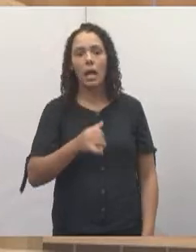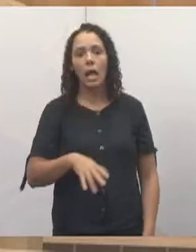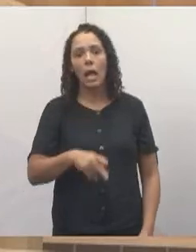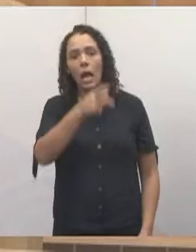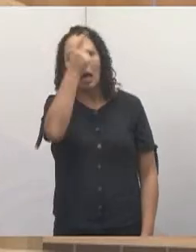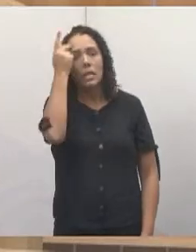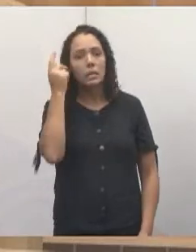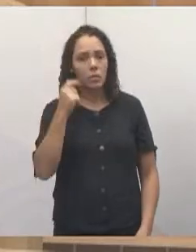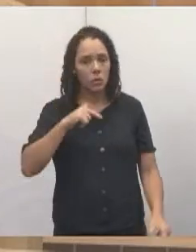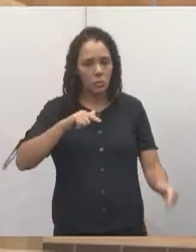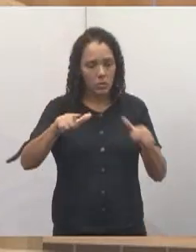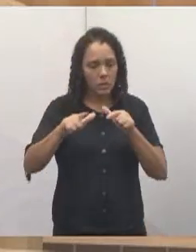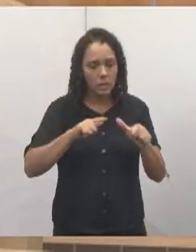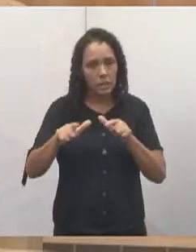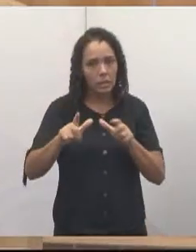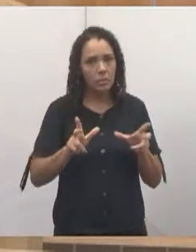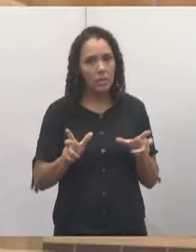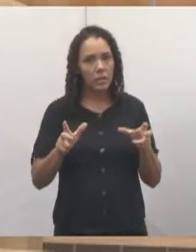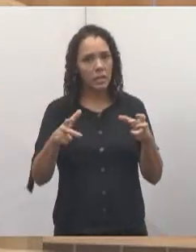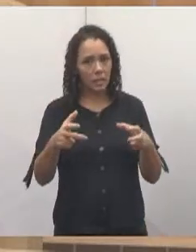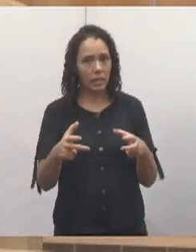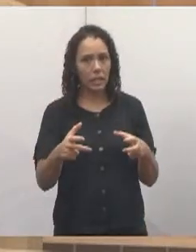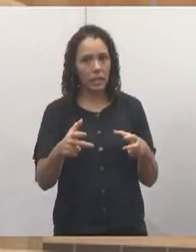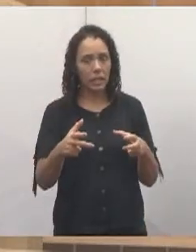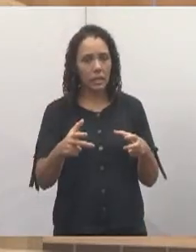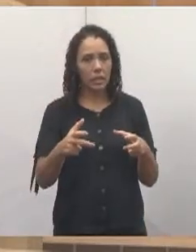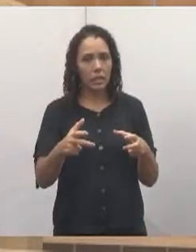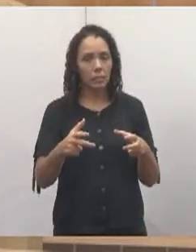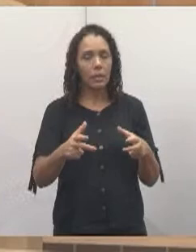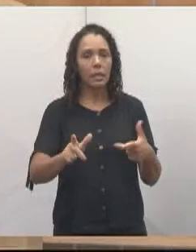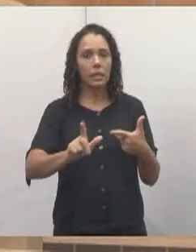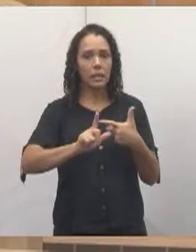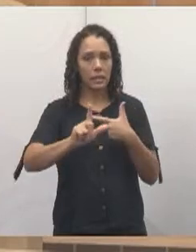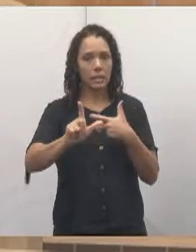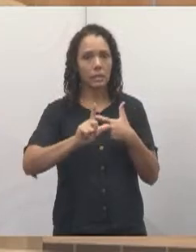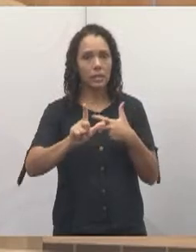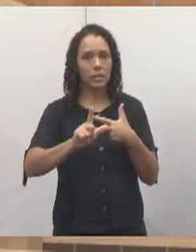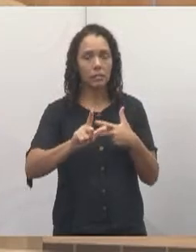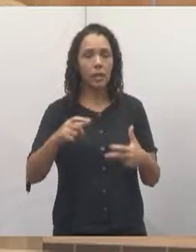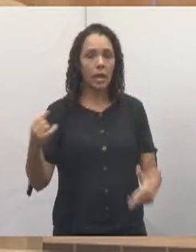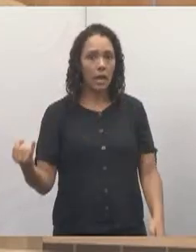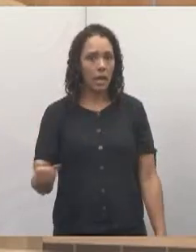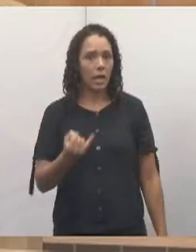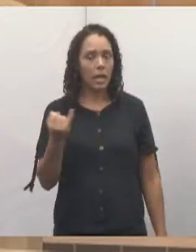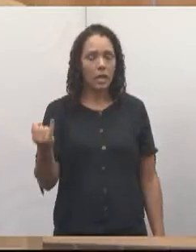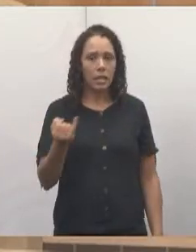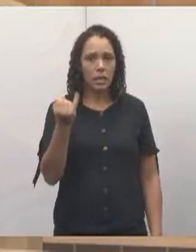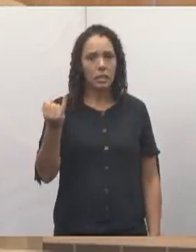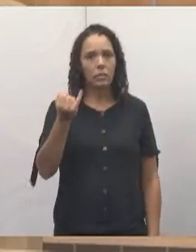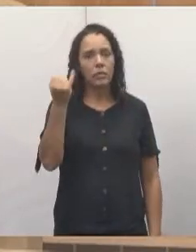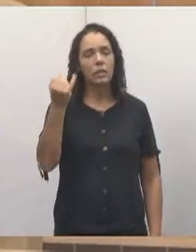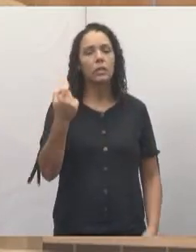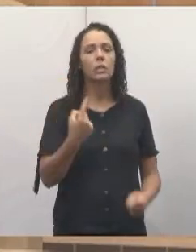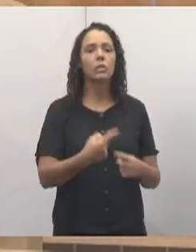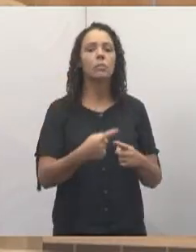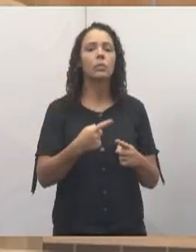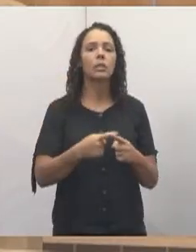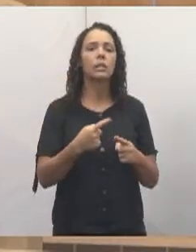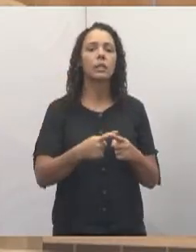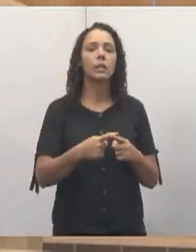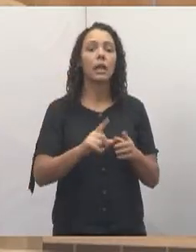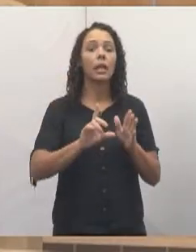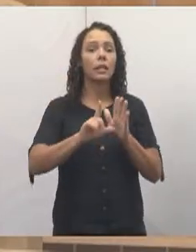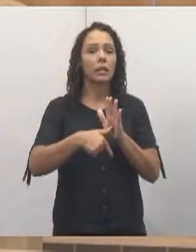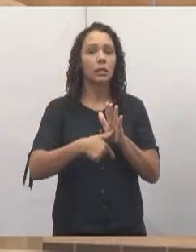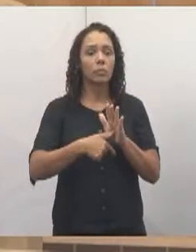por exemplo, uma análise legislativa, é de suma importância, Porque depois, ainda que um trabalho de bastidor,